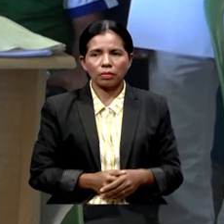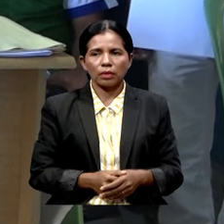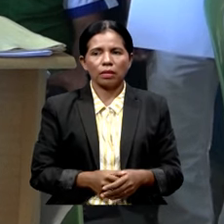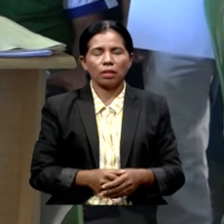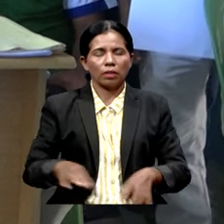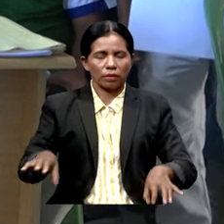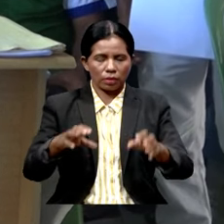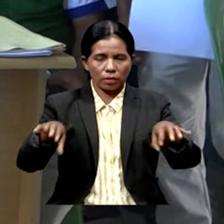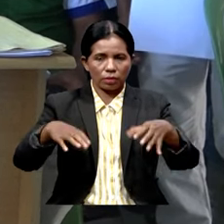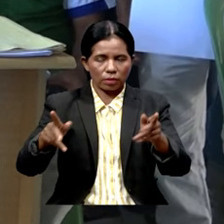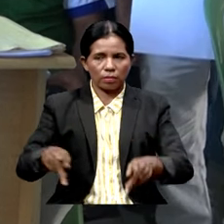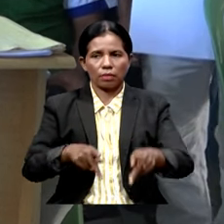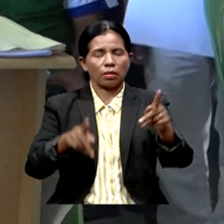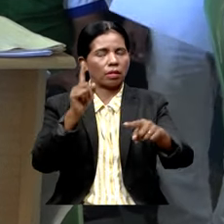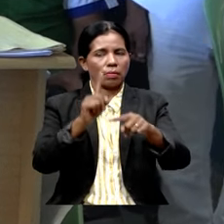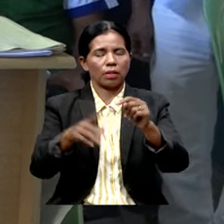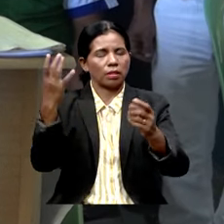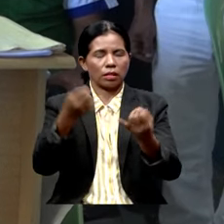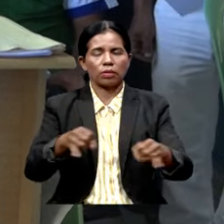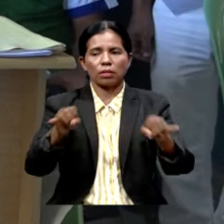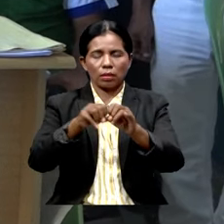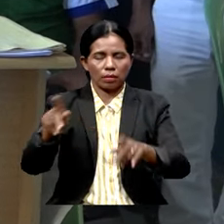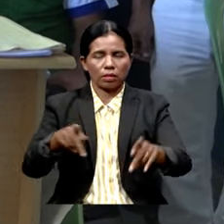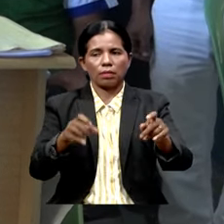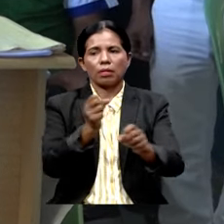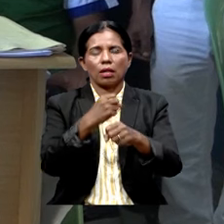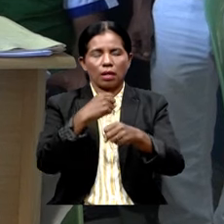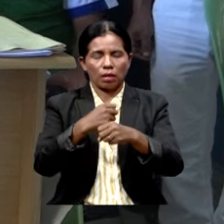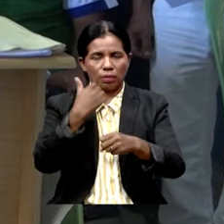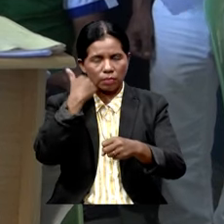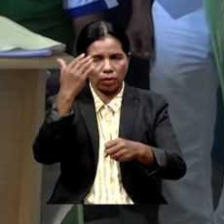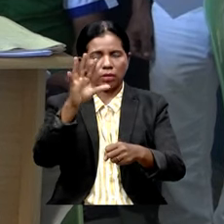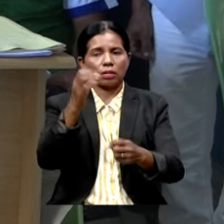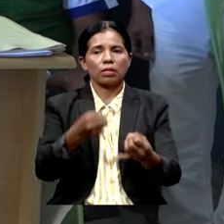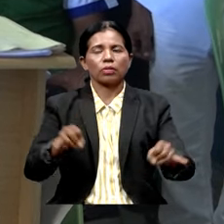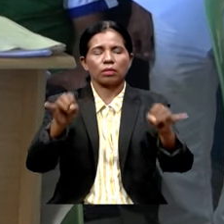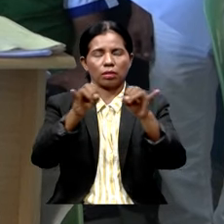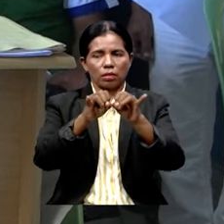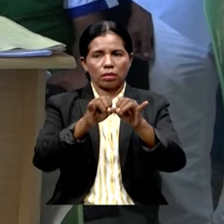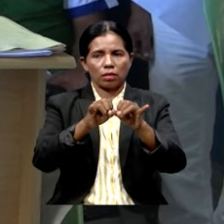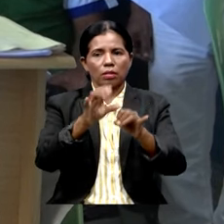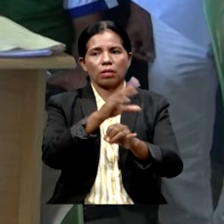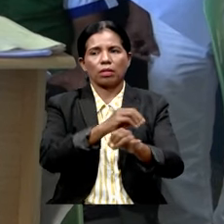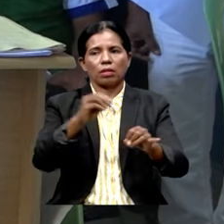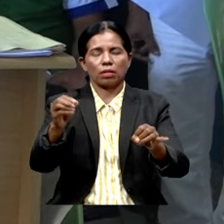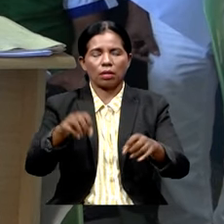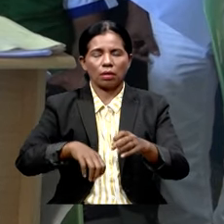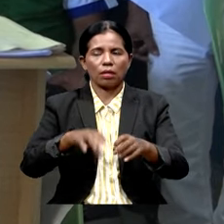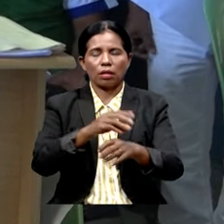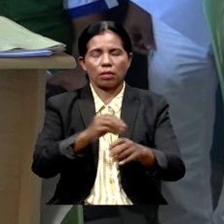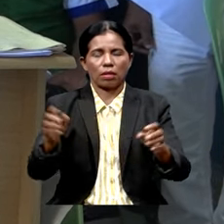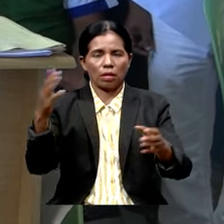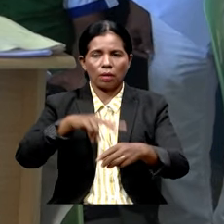público. Atos não é, labelo moço e instituição pública. Tamba moé, ramuno, instituição de repere, não ramuno